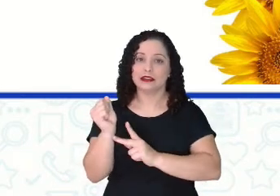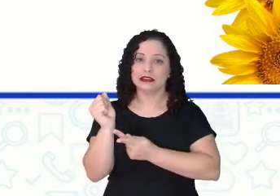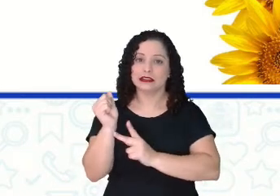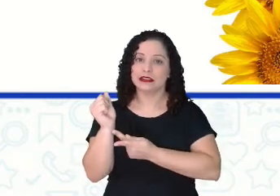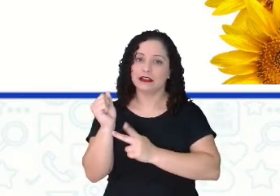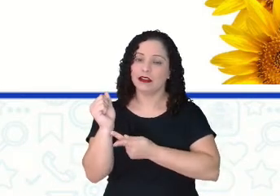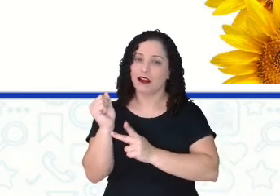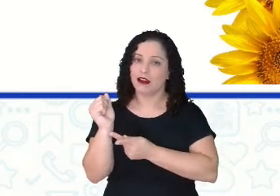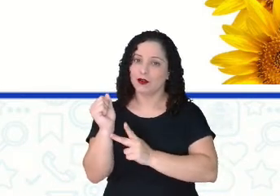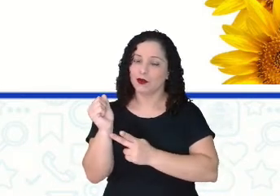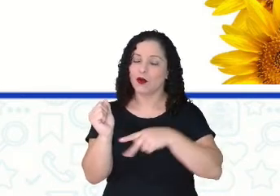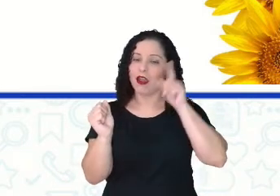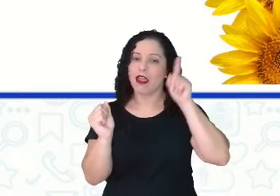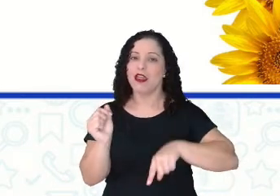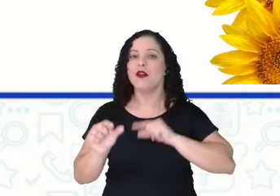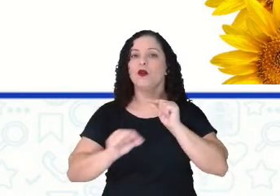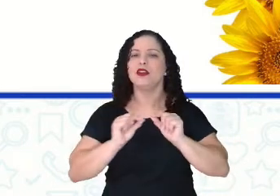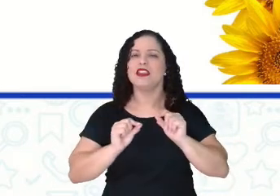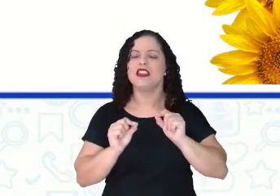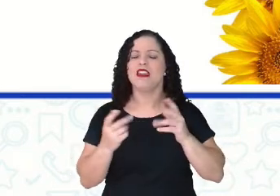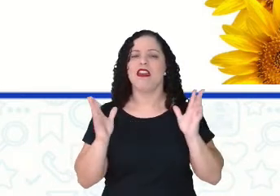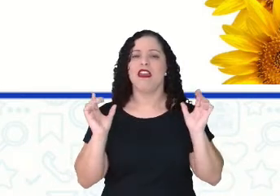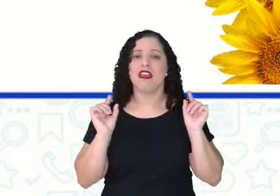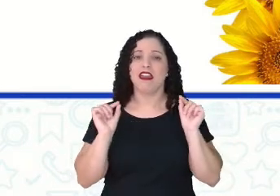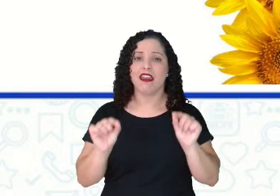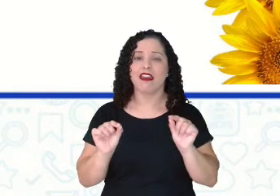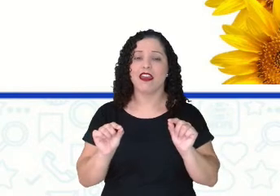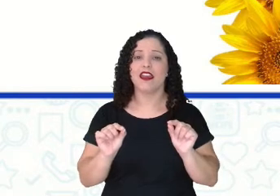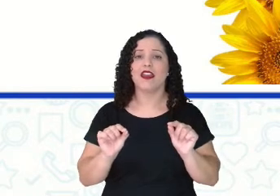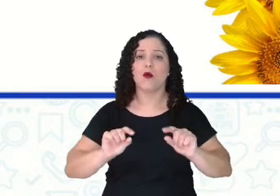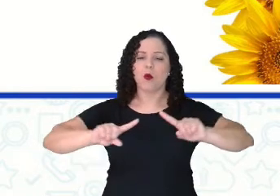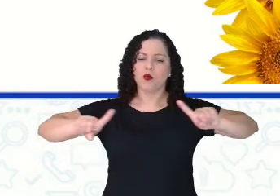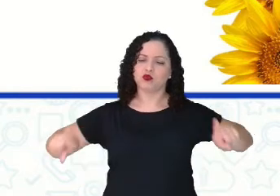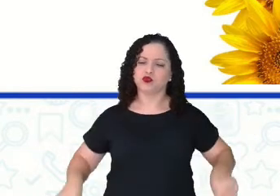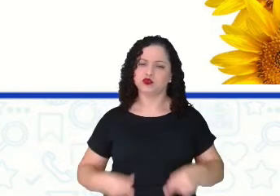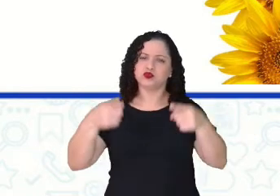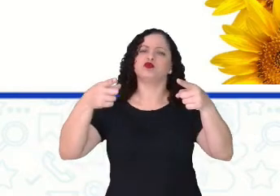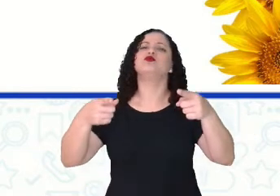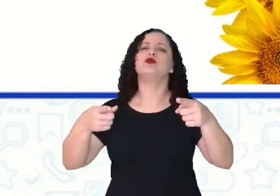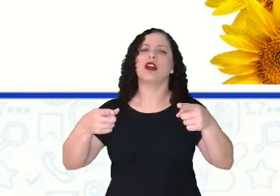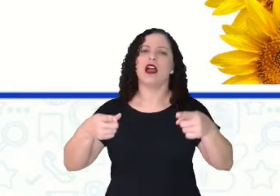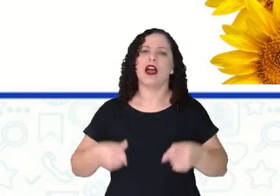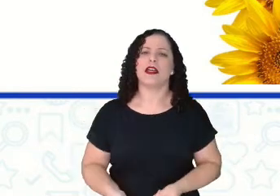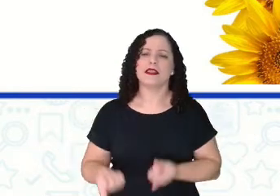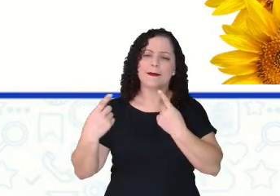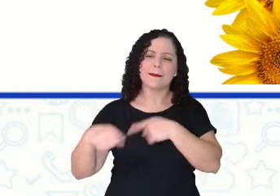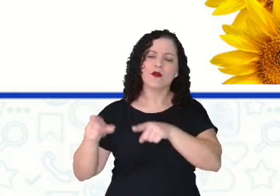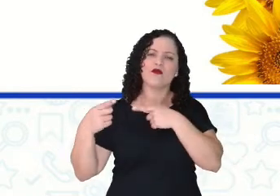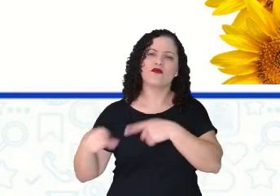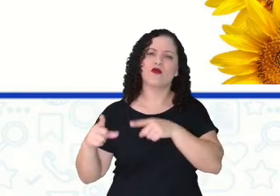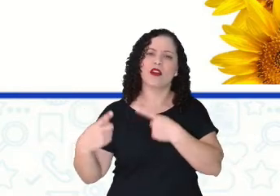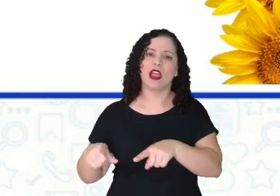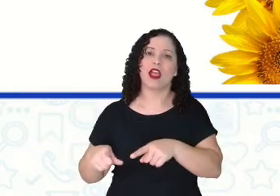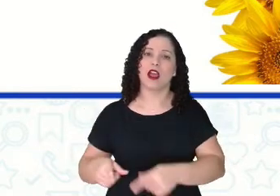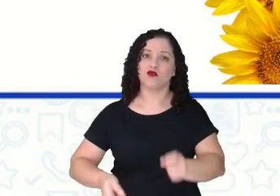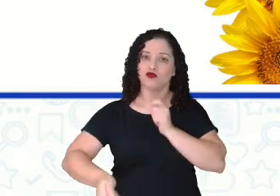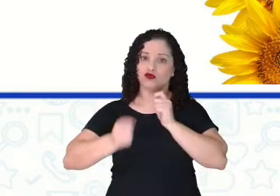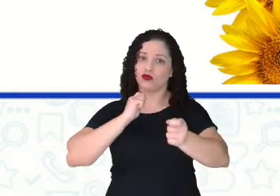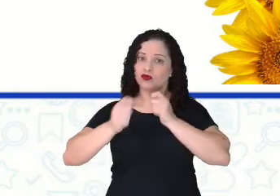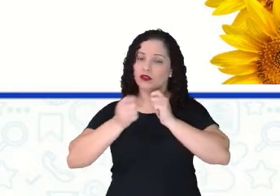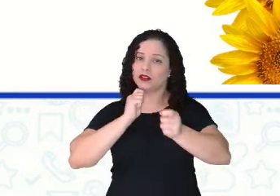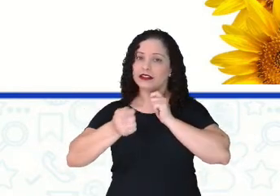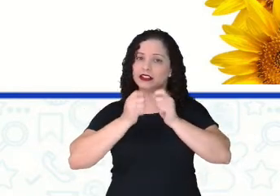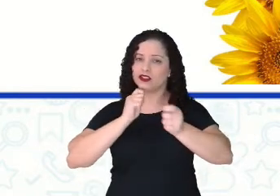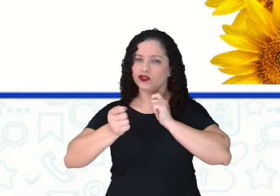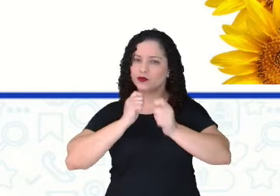decisão é uma afronta à prática de um jornalismo profissional e